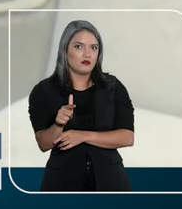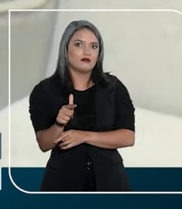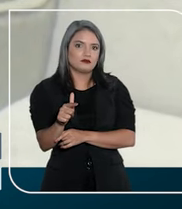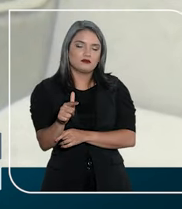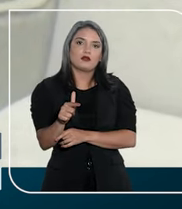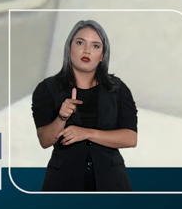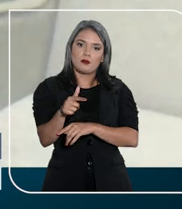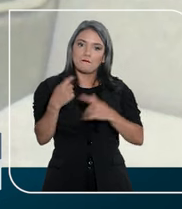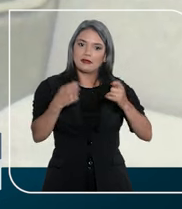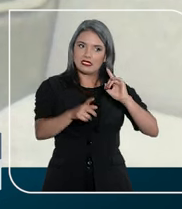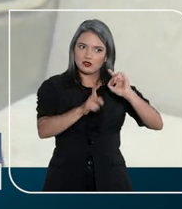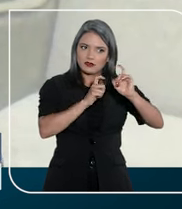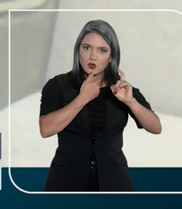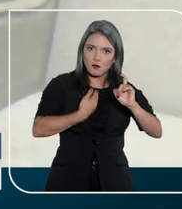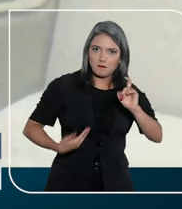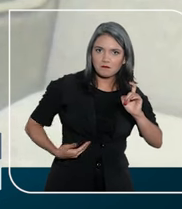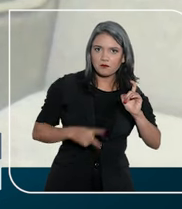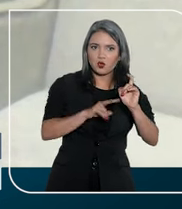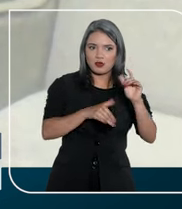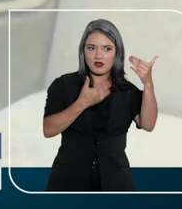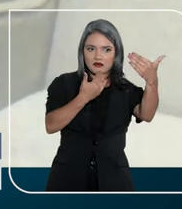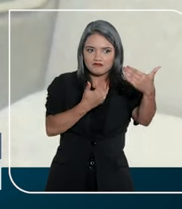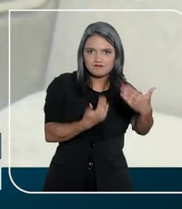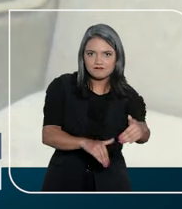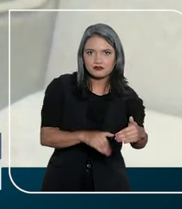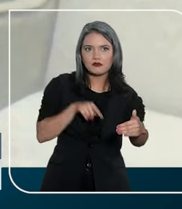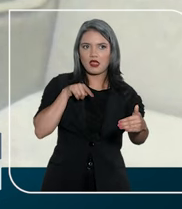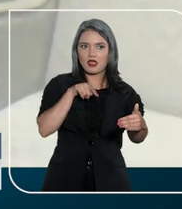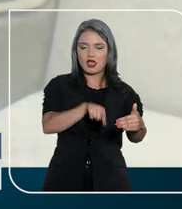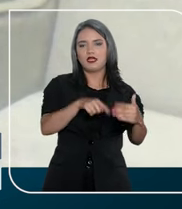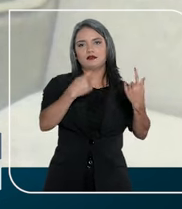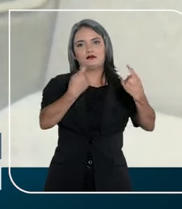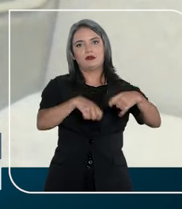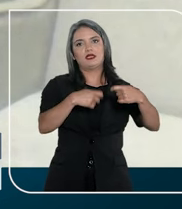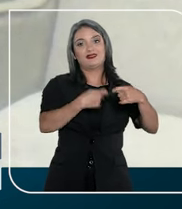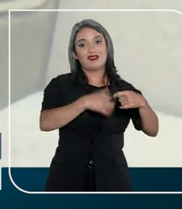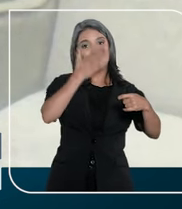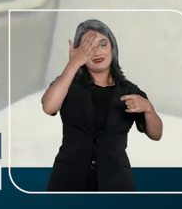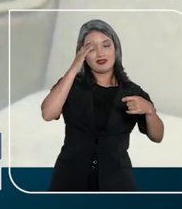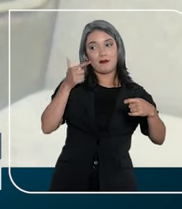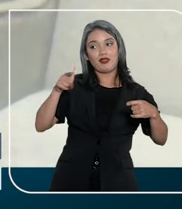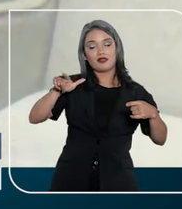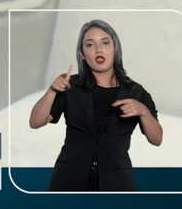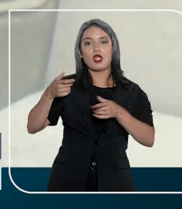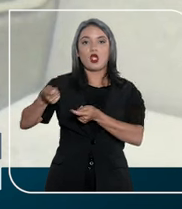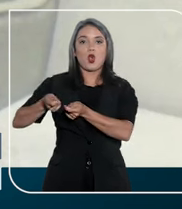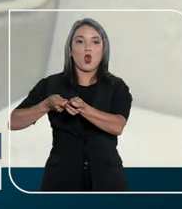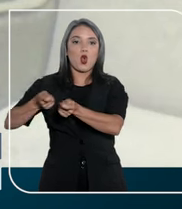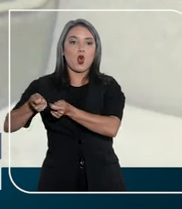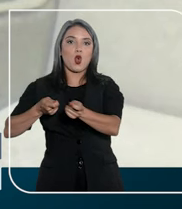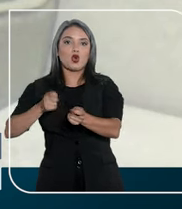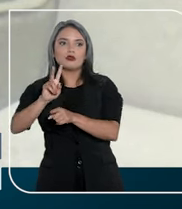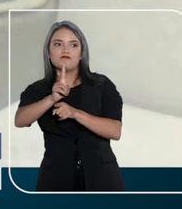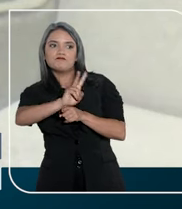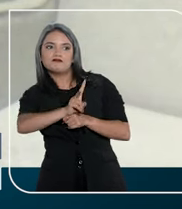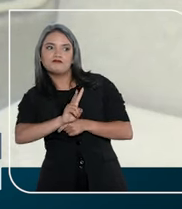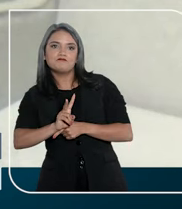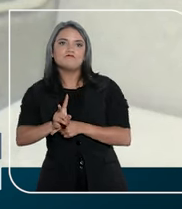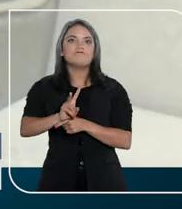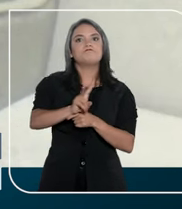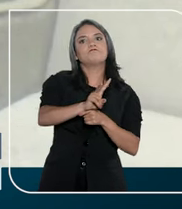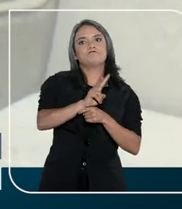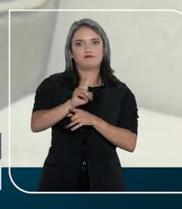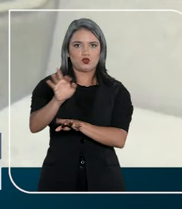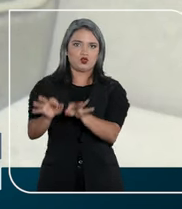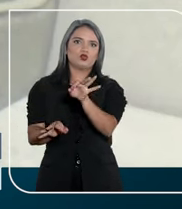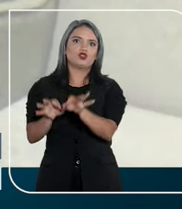vai atuar com supremacia absoluta e que não haja possibilidade de sindicabilidade, né, pelo Poder